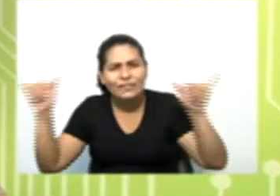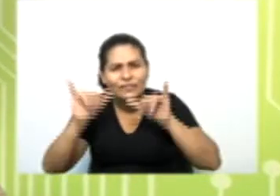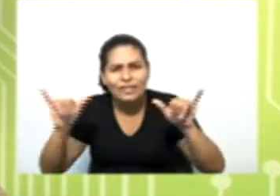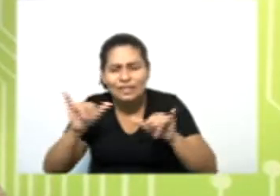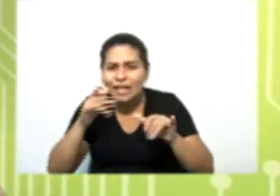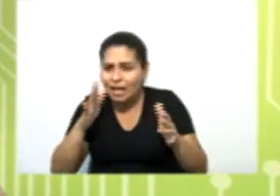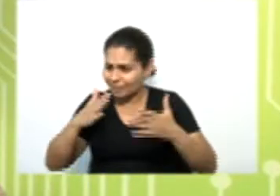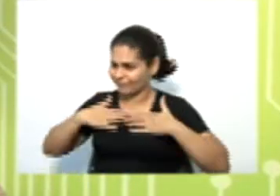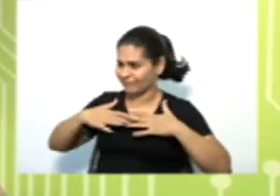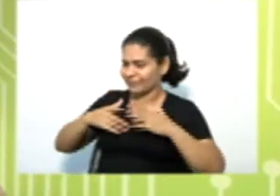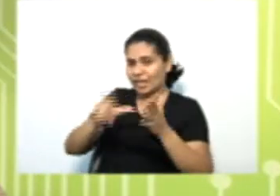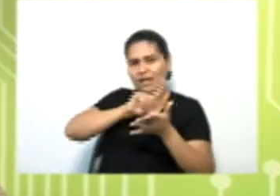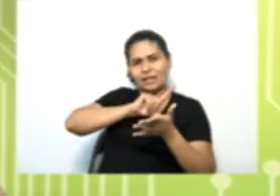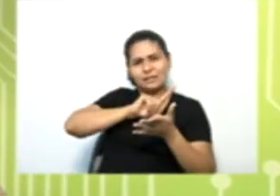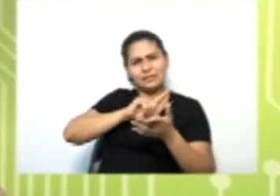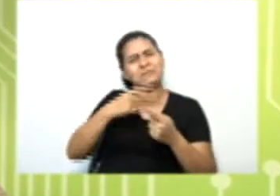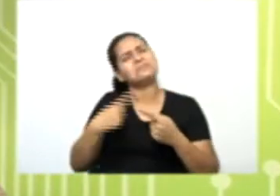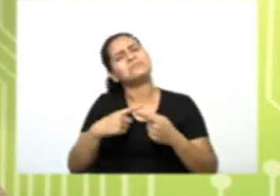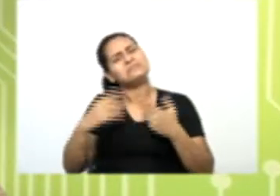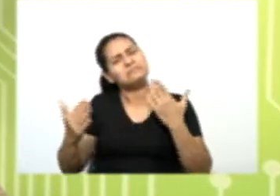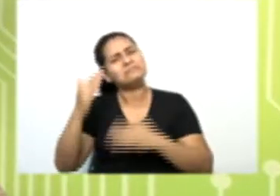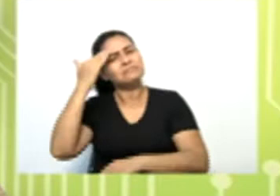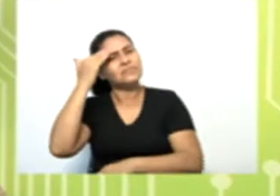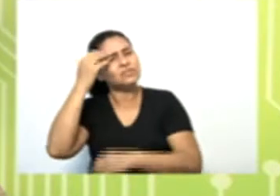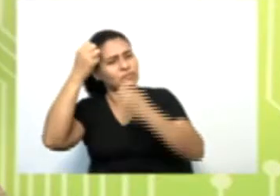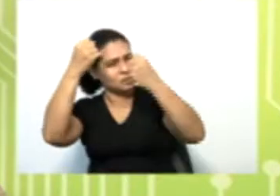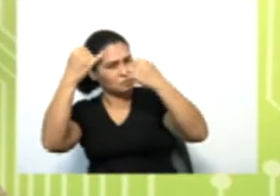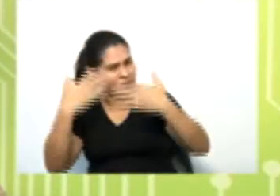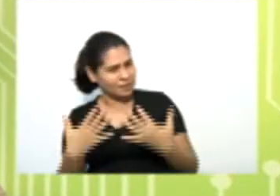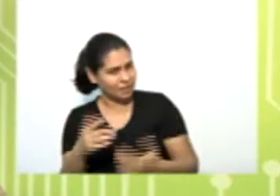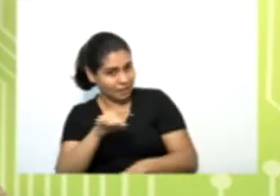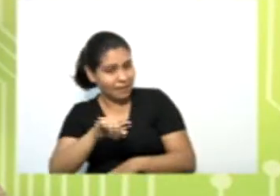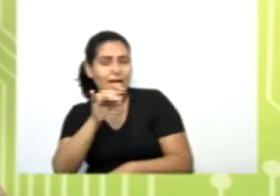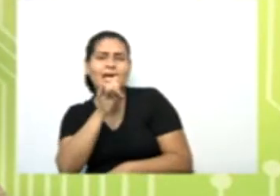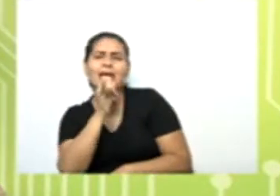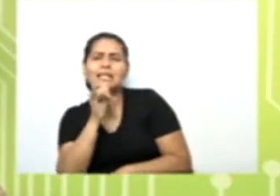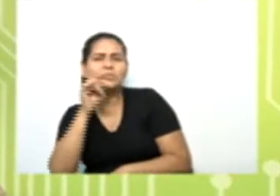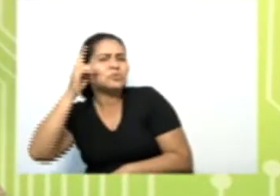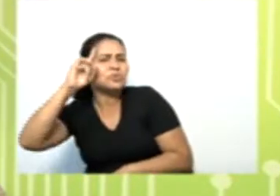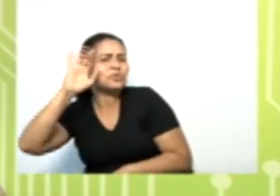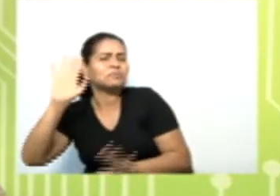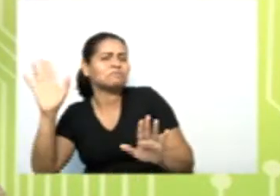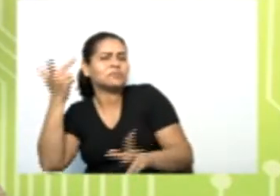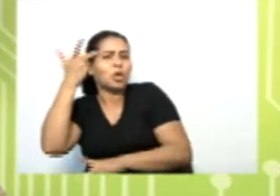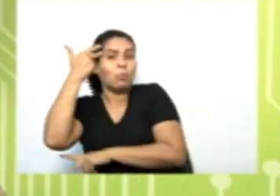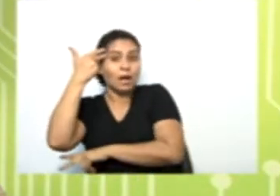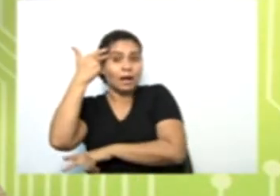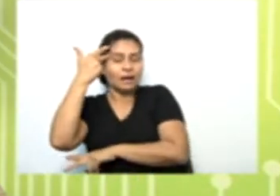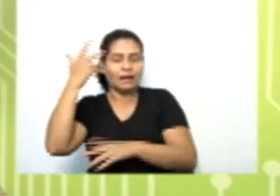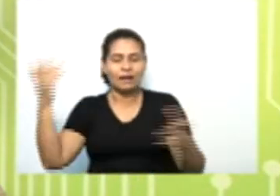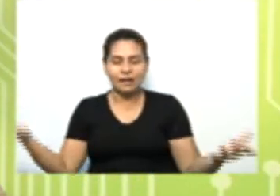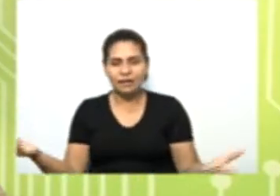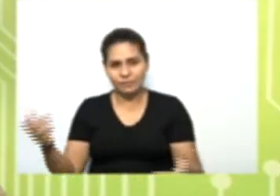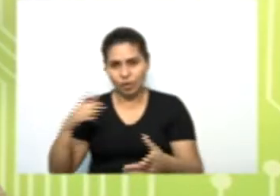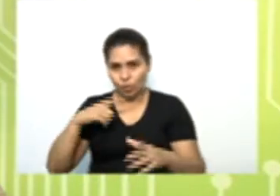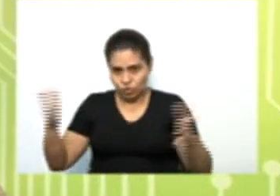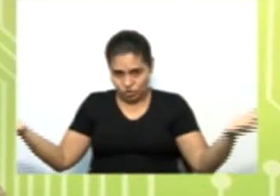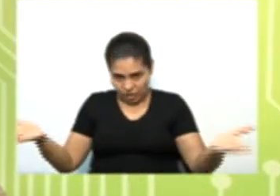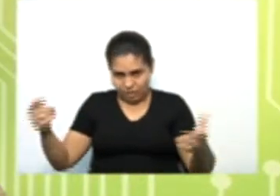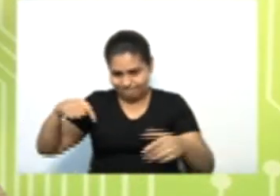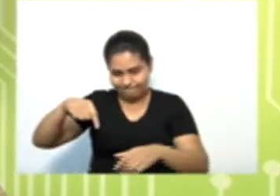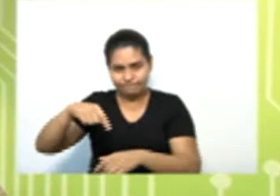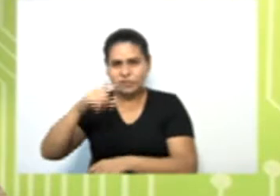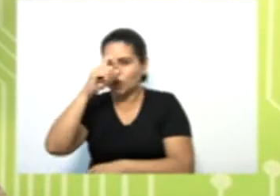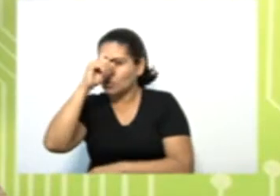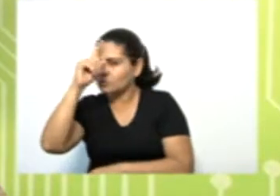que o outro está passando. Mas para que a gente entenda melhor, eu vou dar um exemplo mais do dia a dia. Tá? Aqui onde eu estou tem um